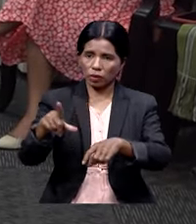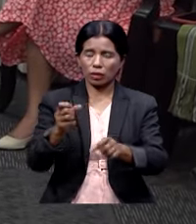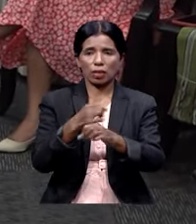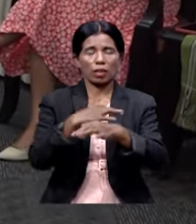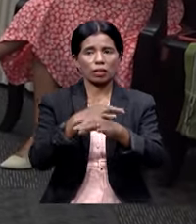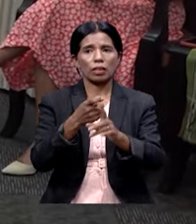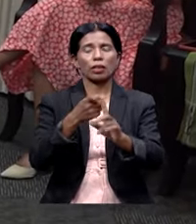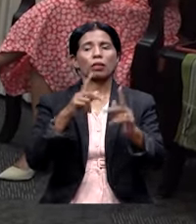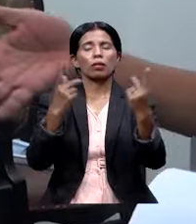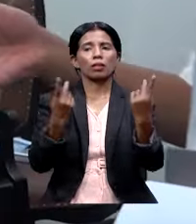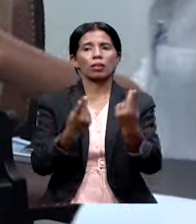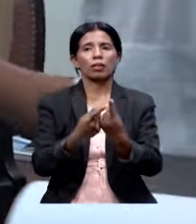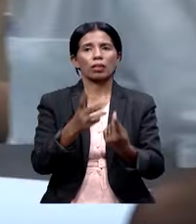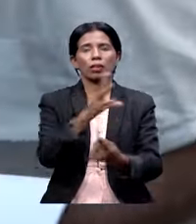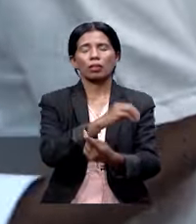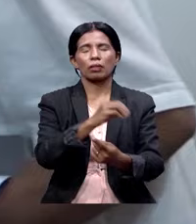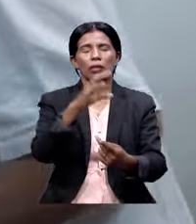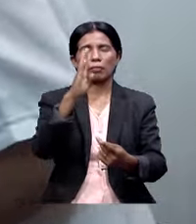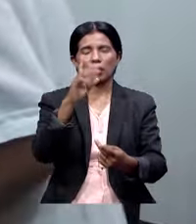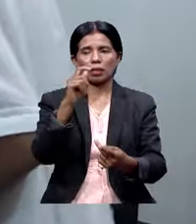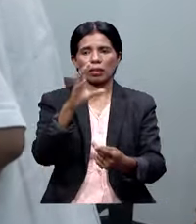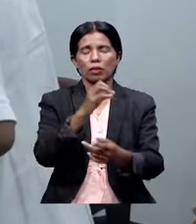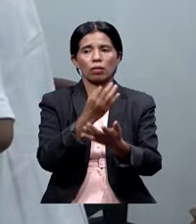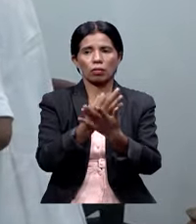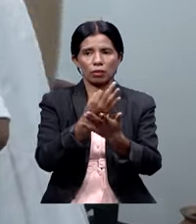russi companhia Uasquita Cária, o valor